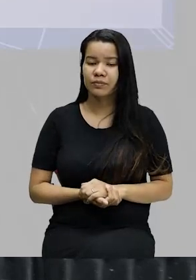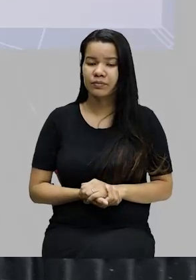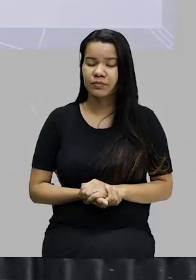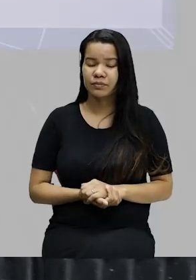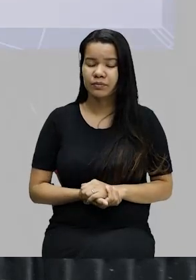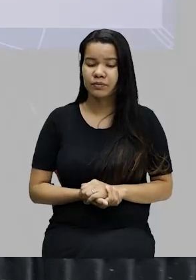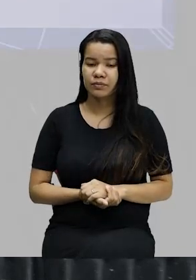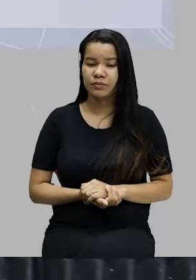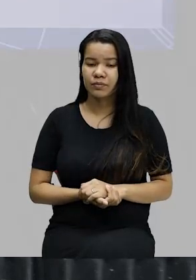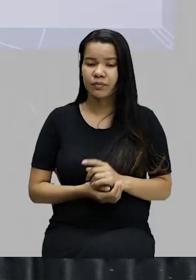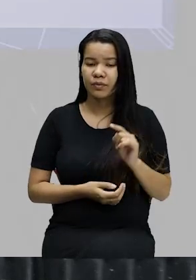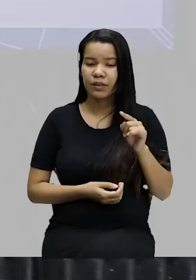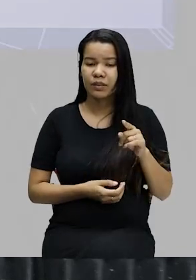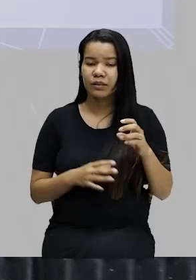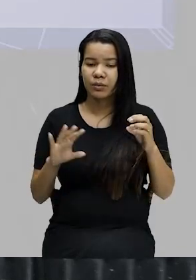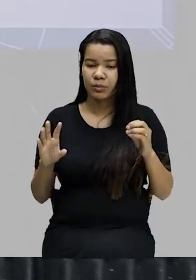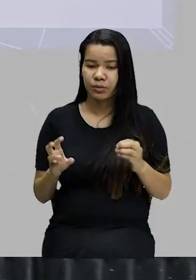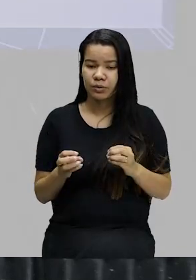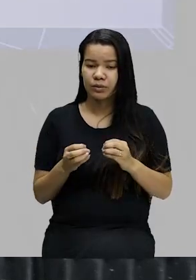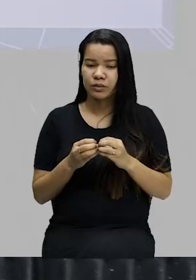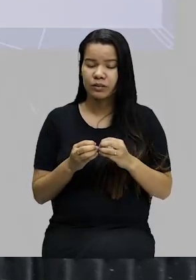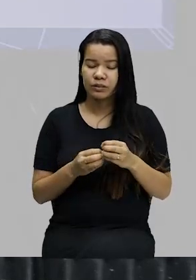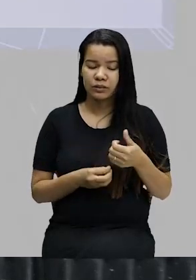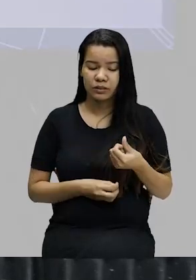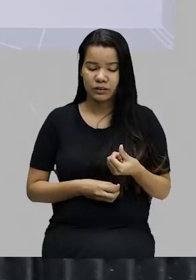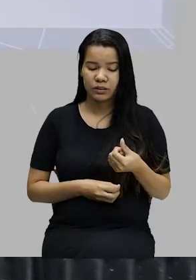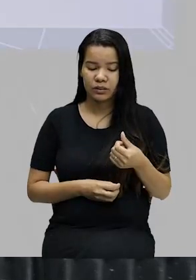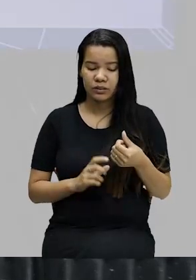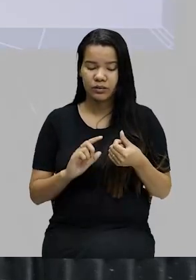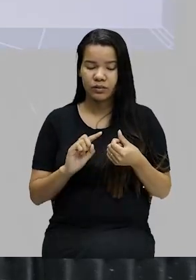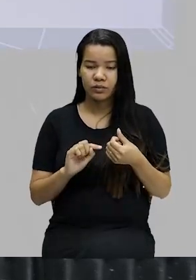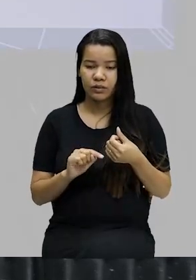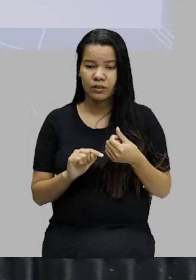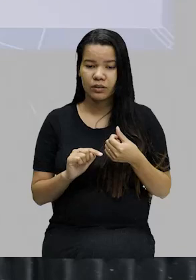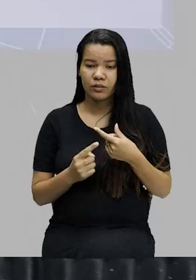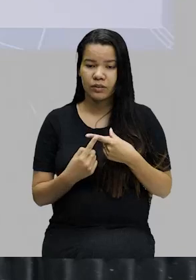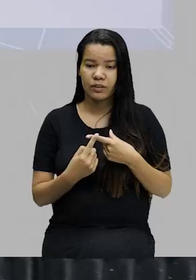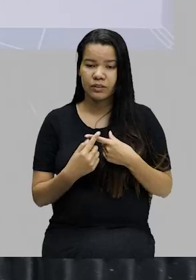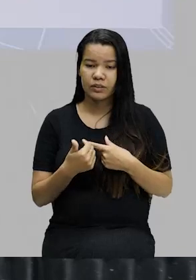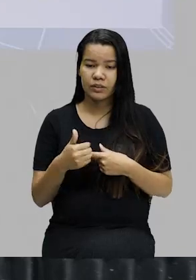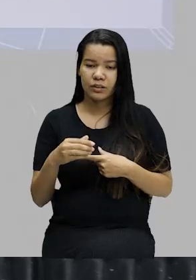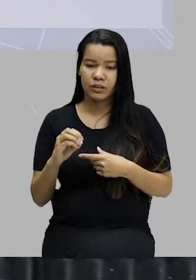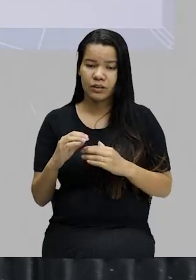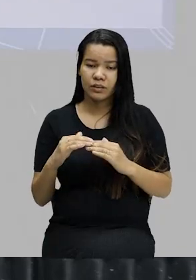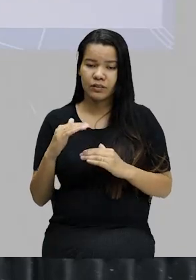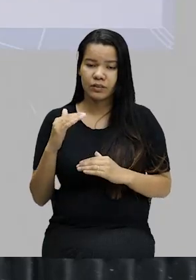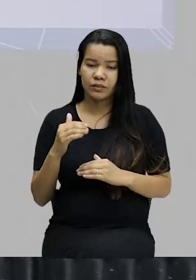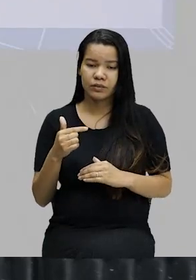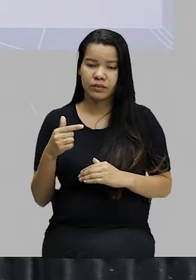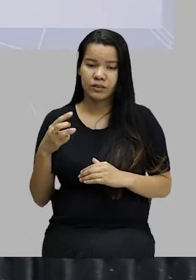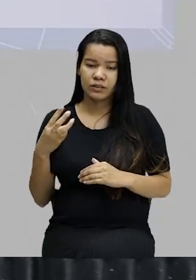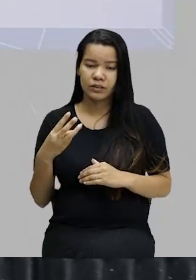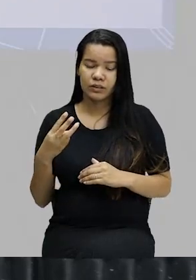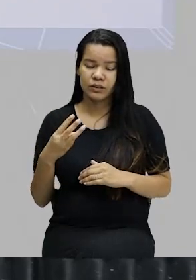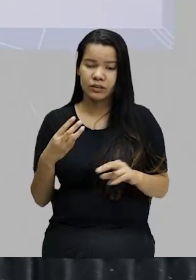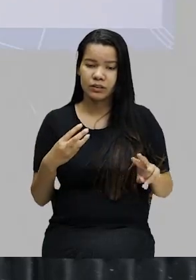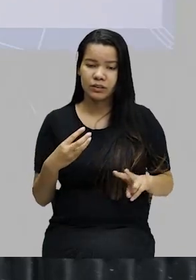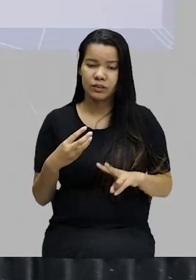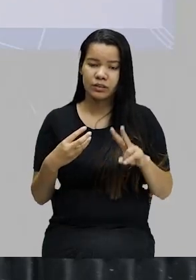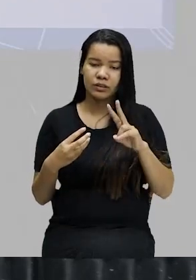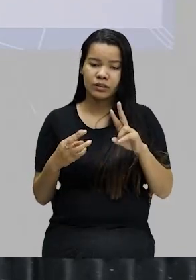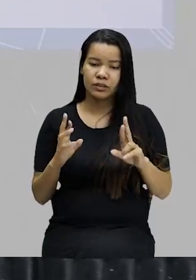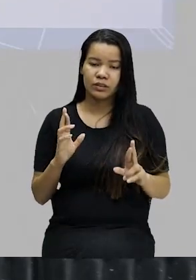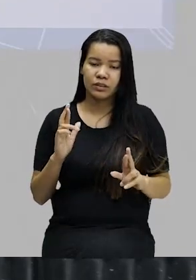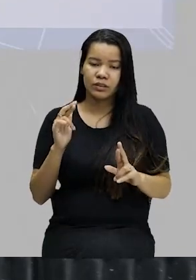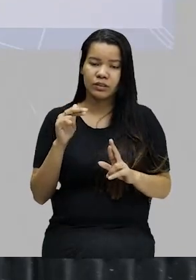com essa aproximação, 6 vezes 10 elevado a 23. E esse valor, turminha, corresponde ao